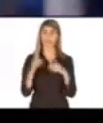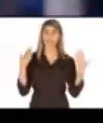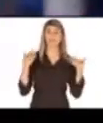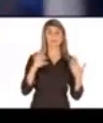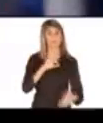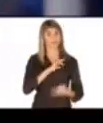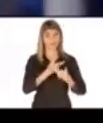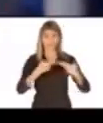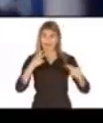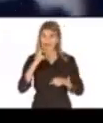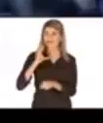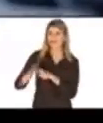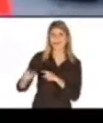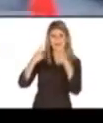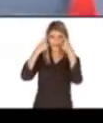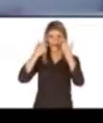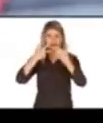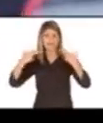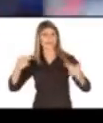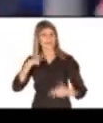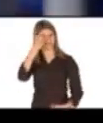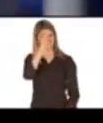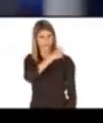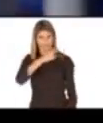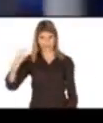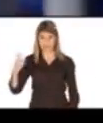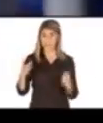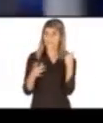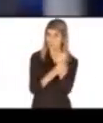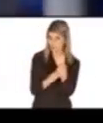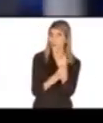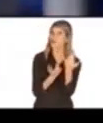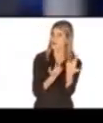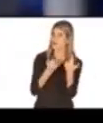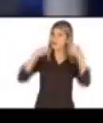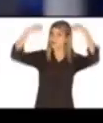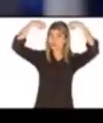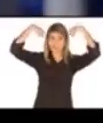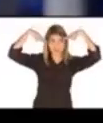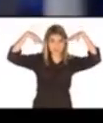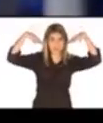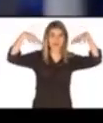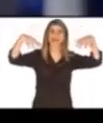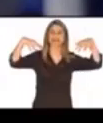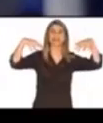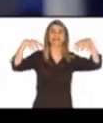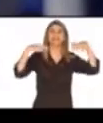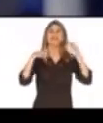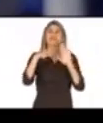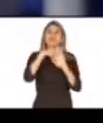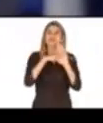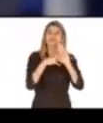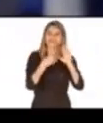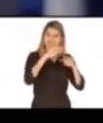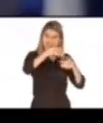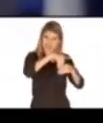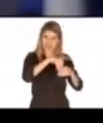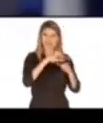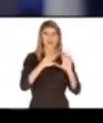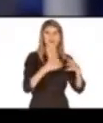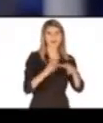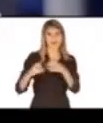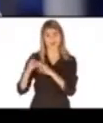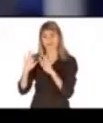civil e militar. Vamos combater o crime com inteligência. Segurança também é iluminação pública, programas sociais